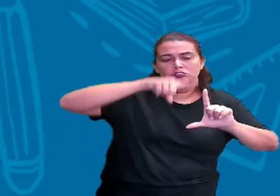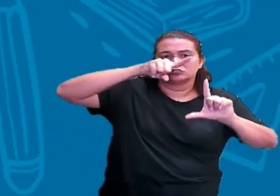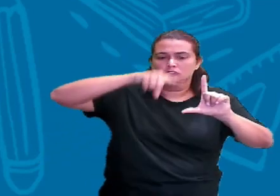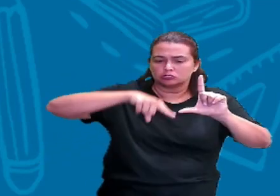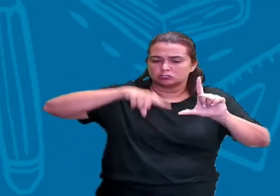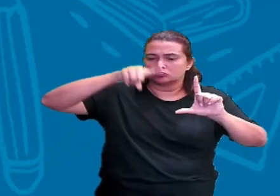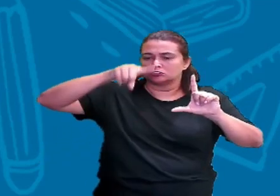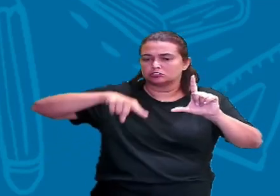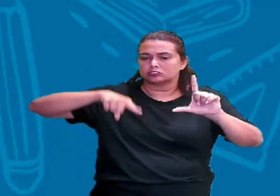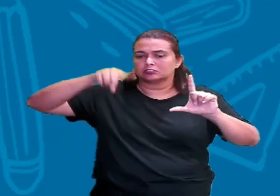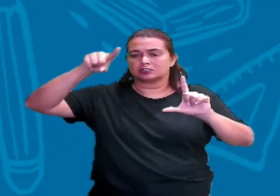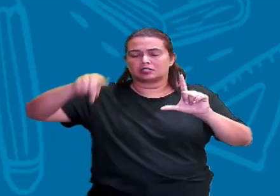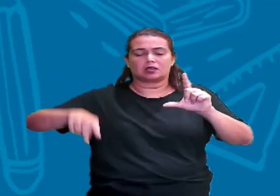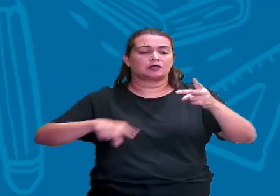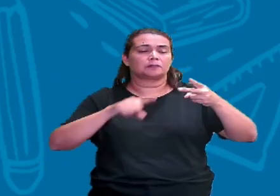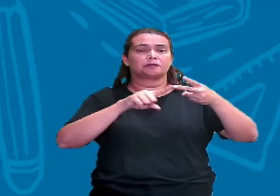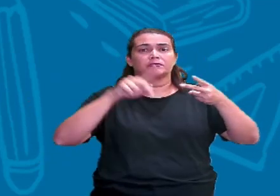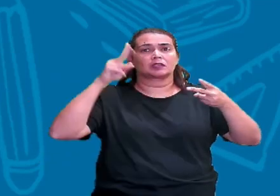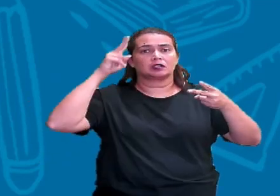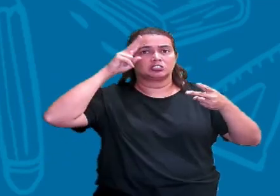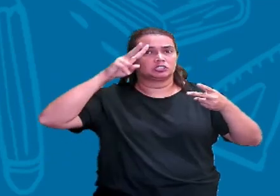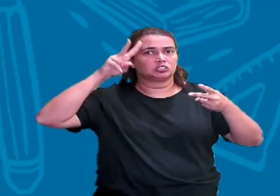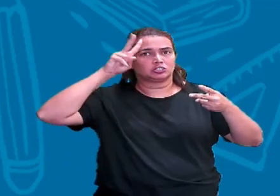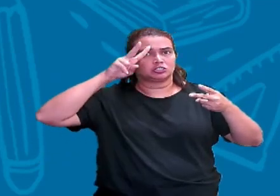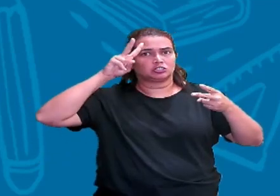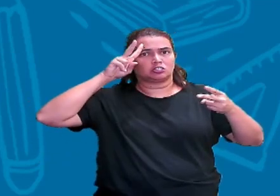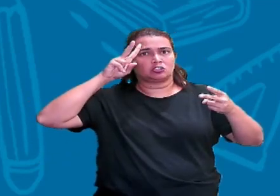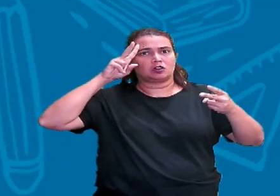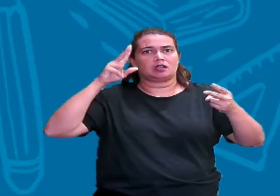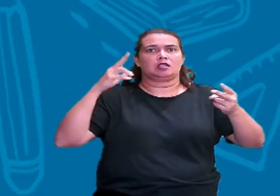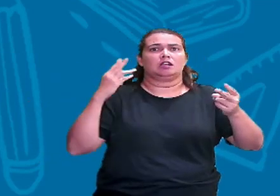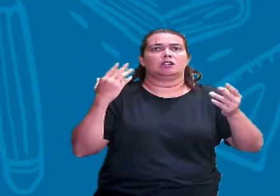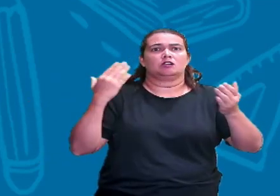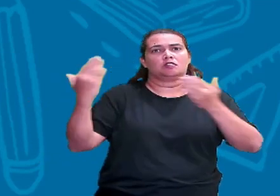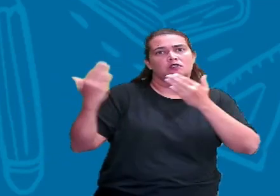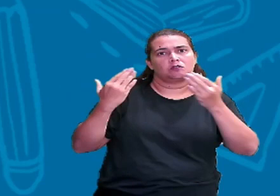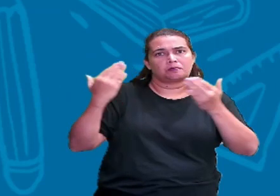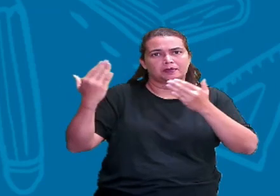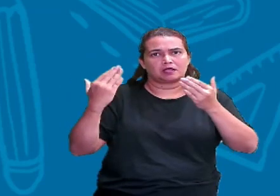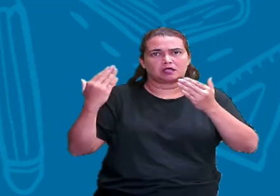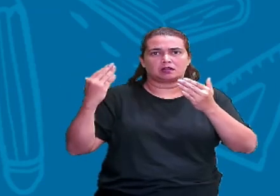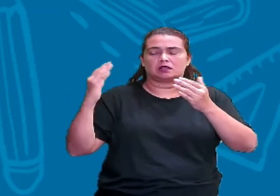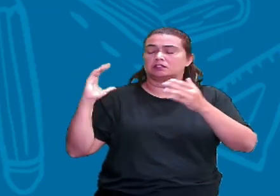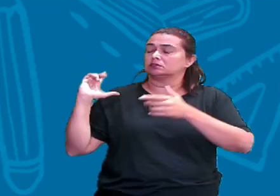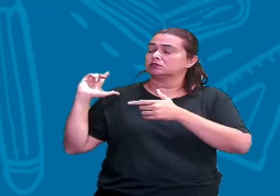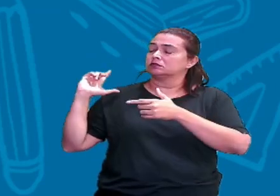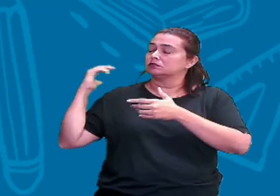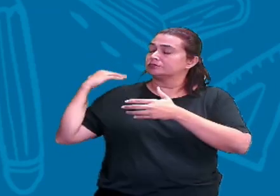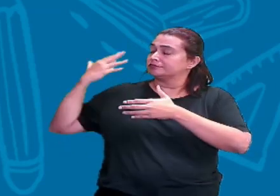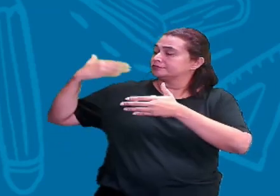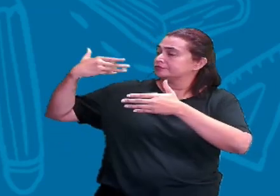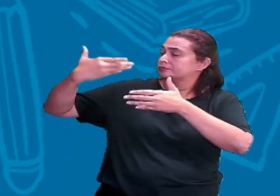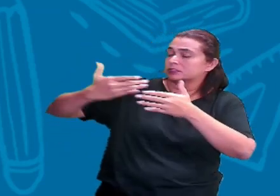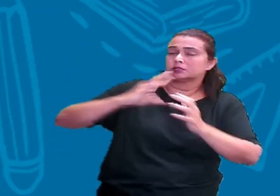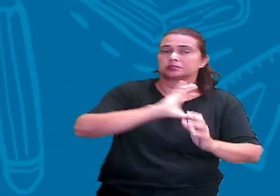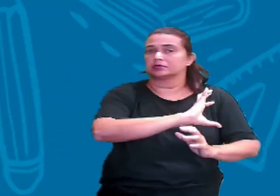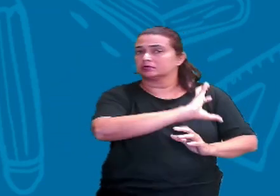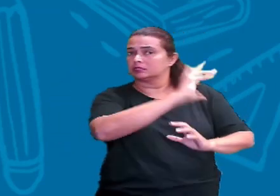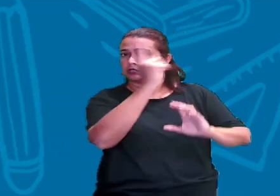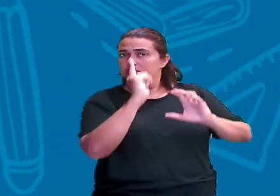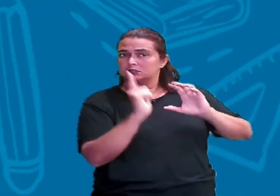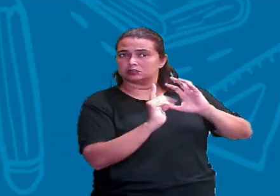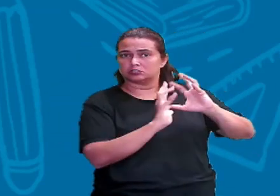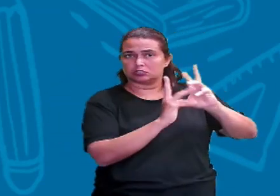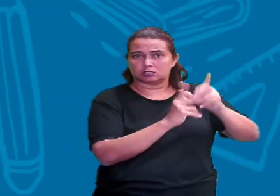que faz a relação entre o tempo histórico e os acontecimentos geográficos, a astronomia, que